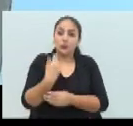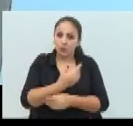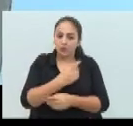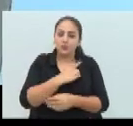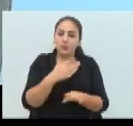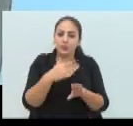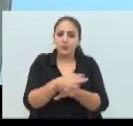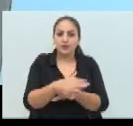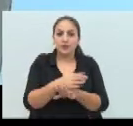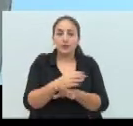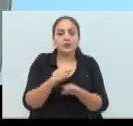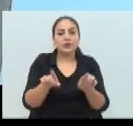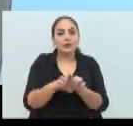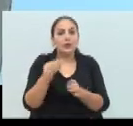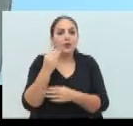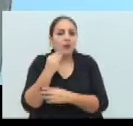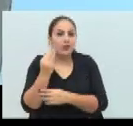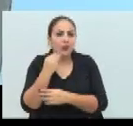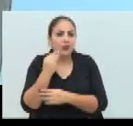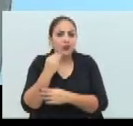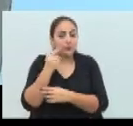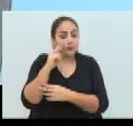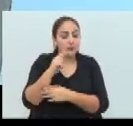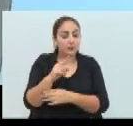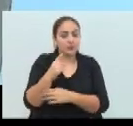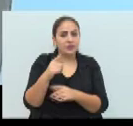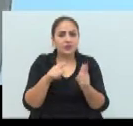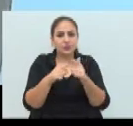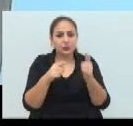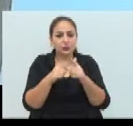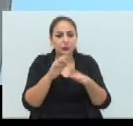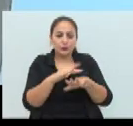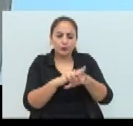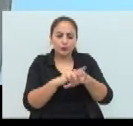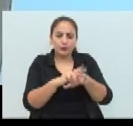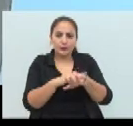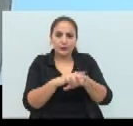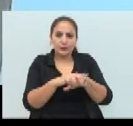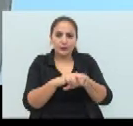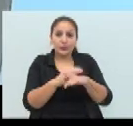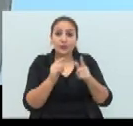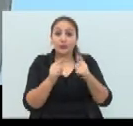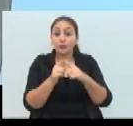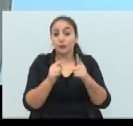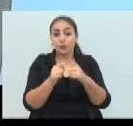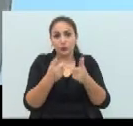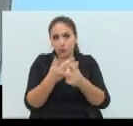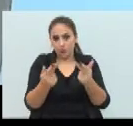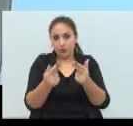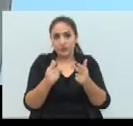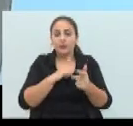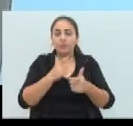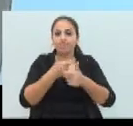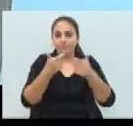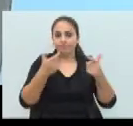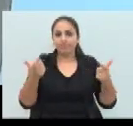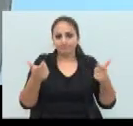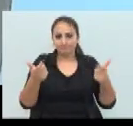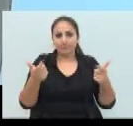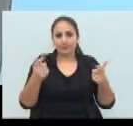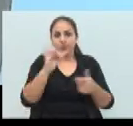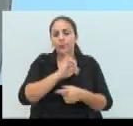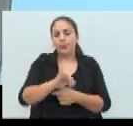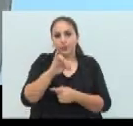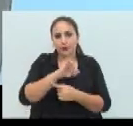com certeza, né, tendo em vista que esse tipo de doença, esse tipo de patologia tem um